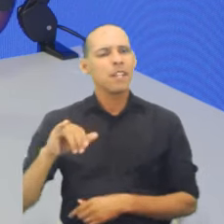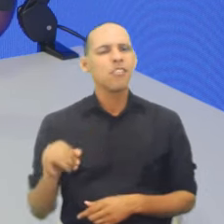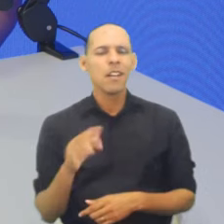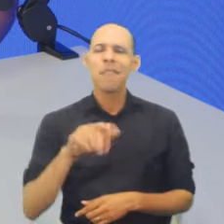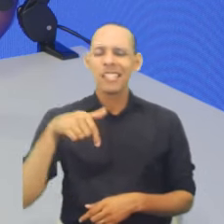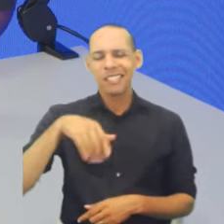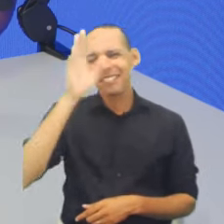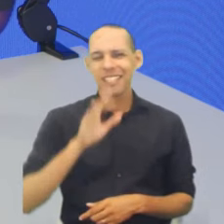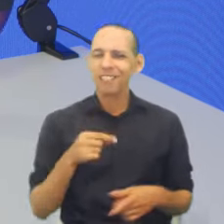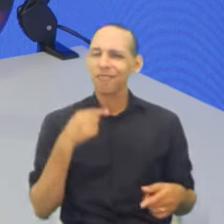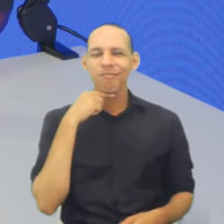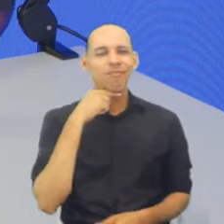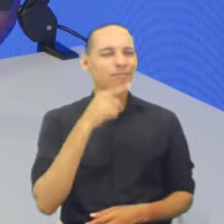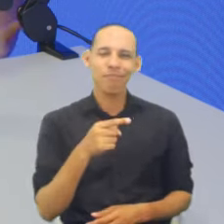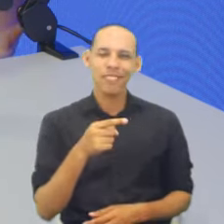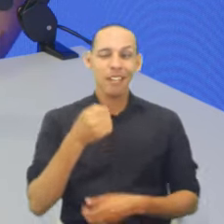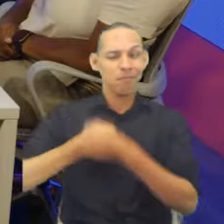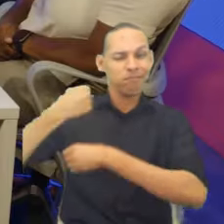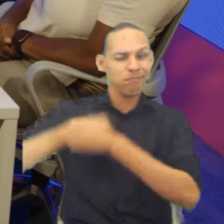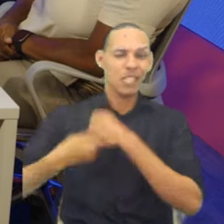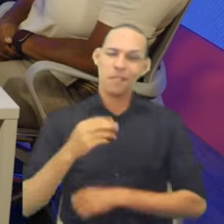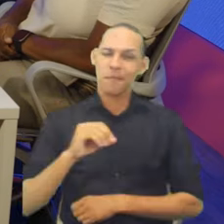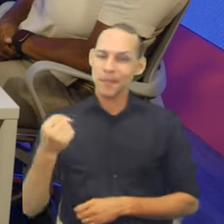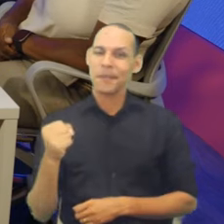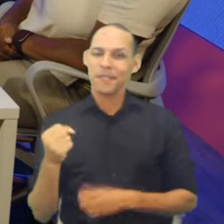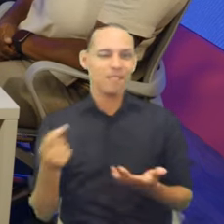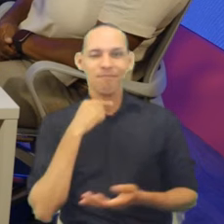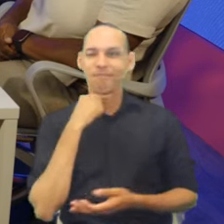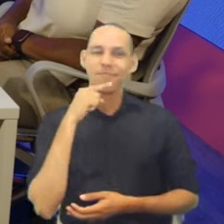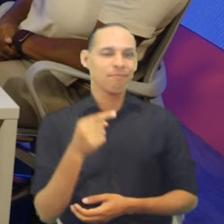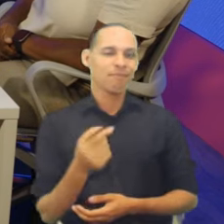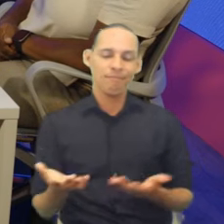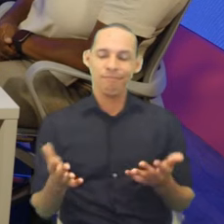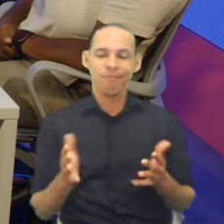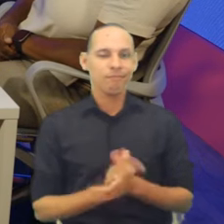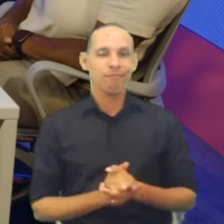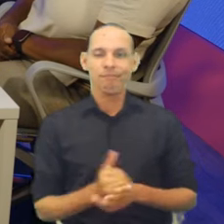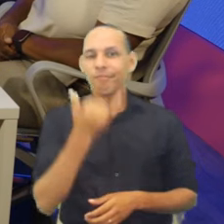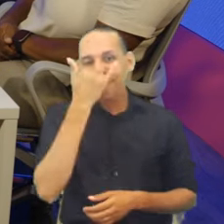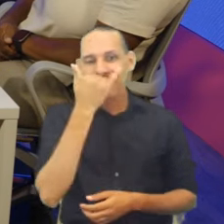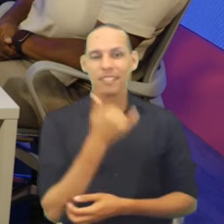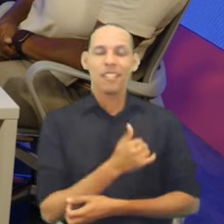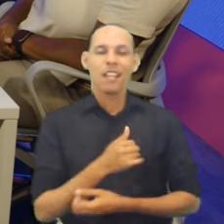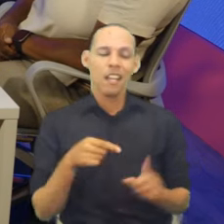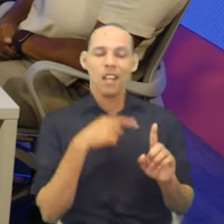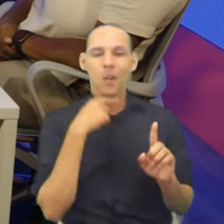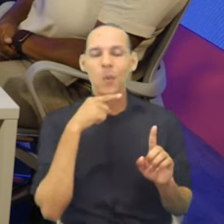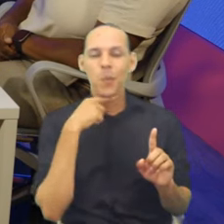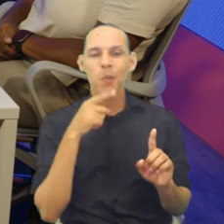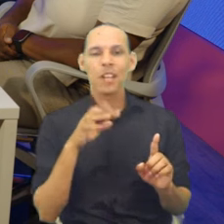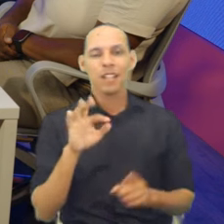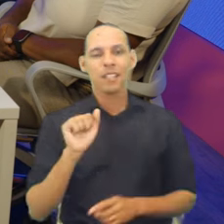Brasil isso Não rolava tô falando de 2008 né sim Não rolava então não deu certo para ela seguir com a talento